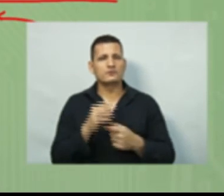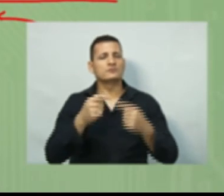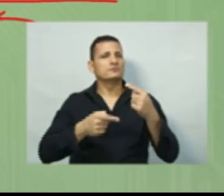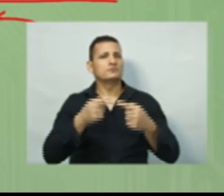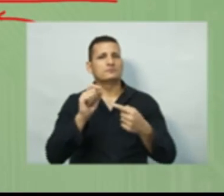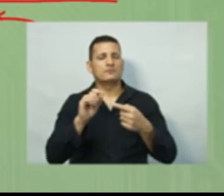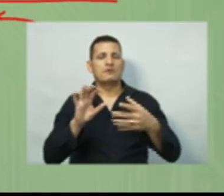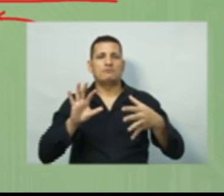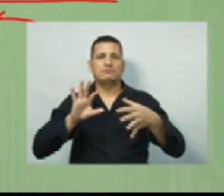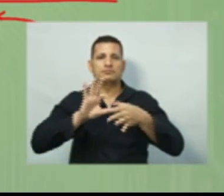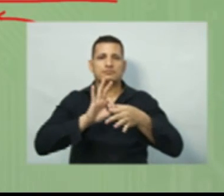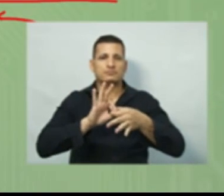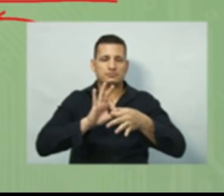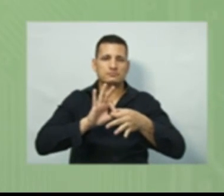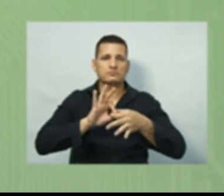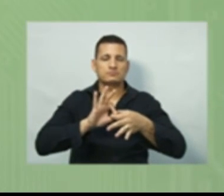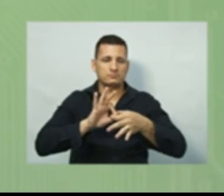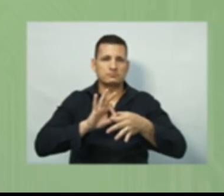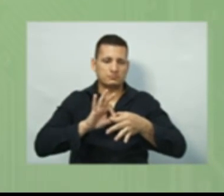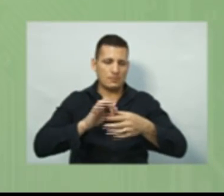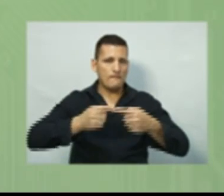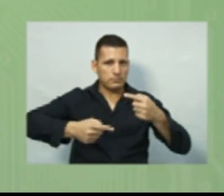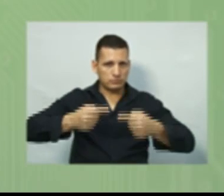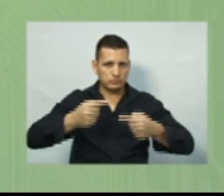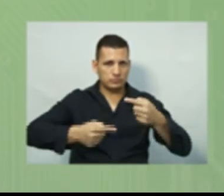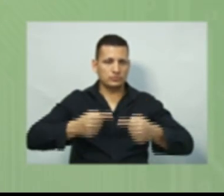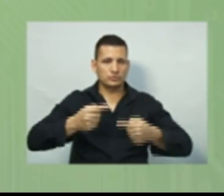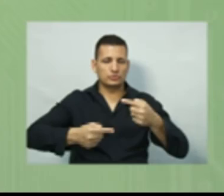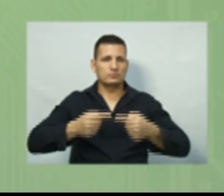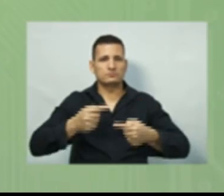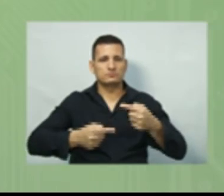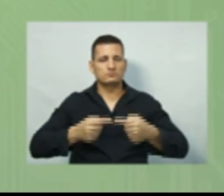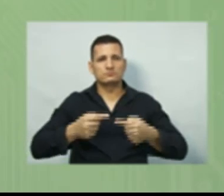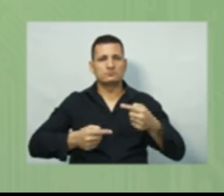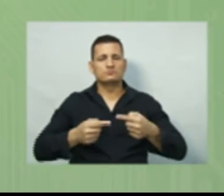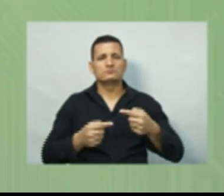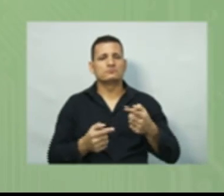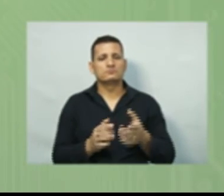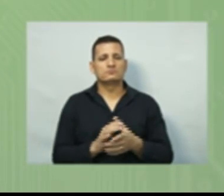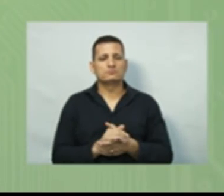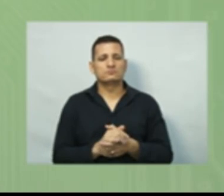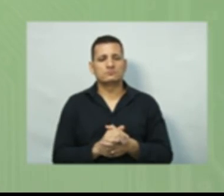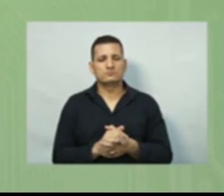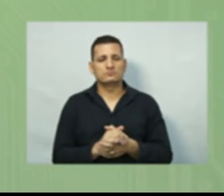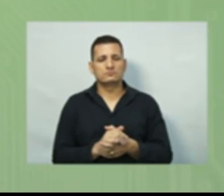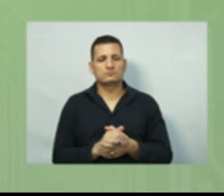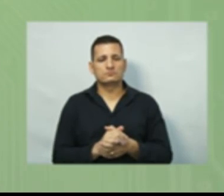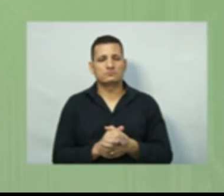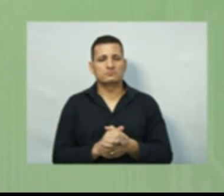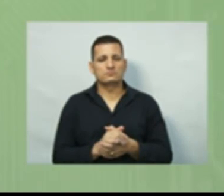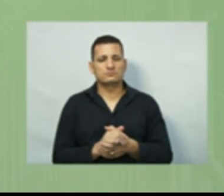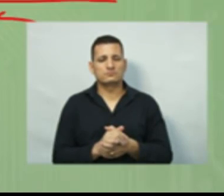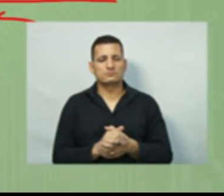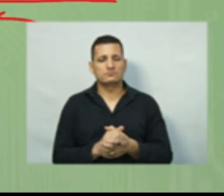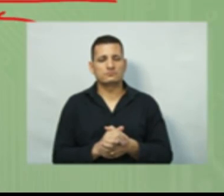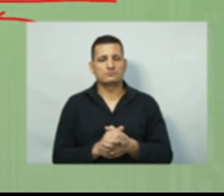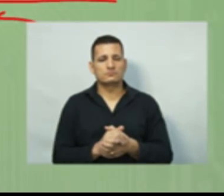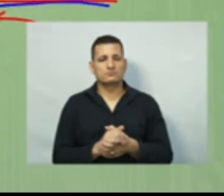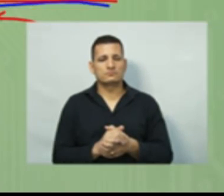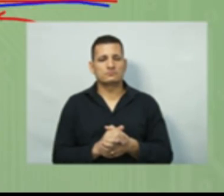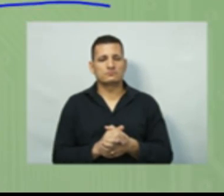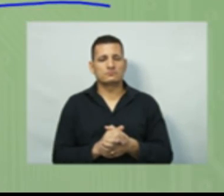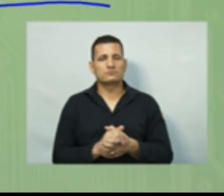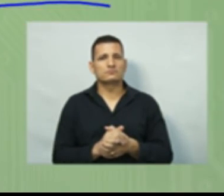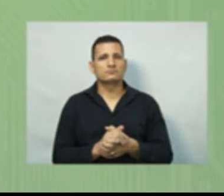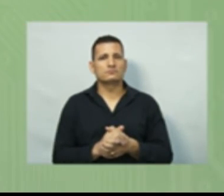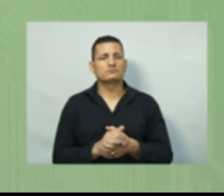integração entre as políticas públicas, a gente vai a construção, me perdi aqui no texto, deixa eu voltar lá para frente. Solidariedade interna,